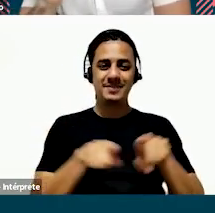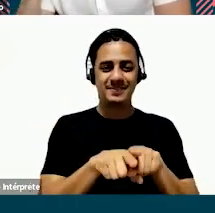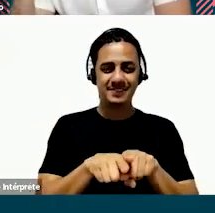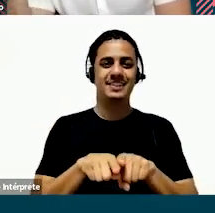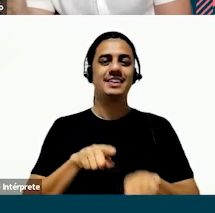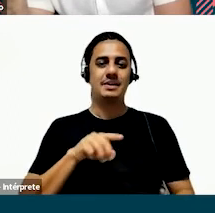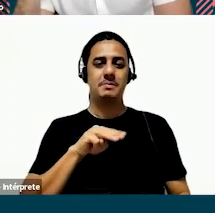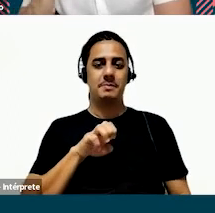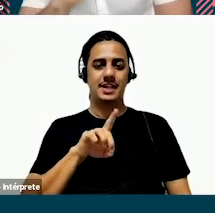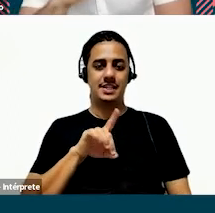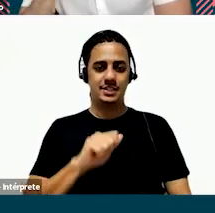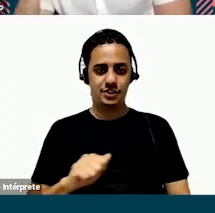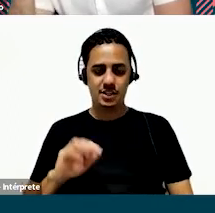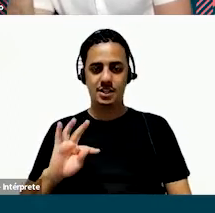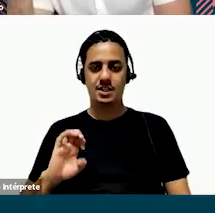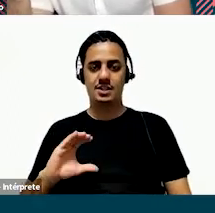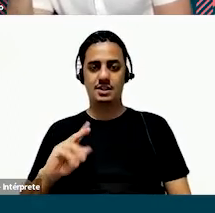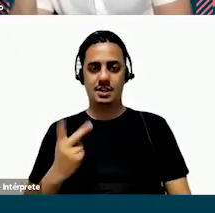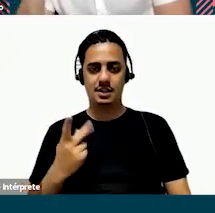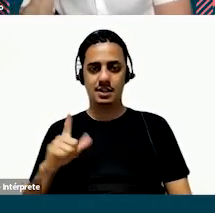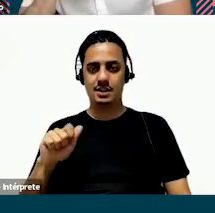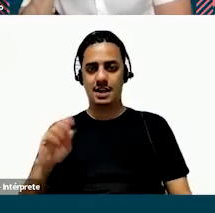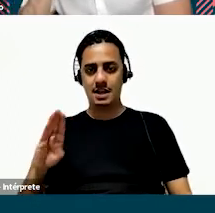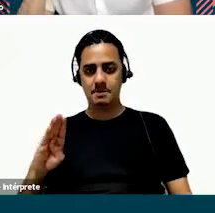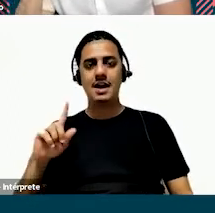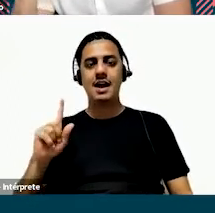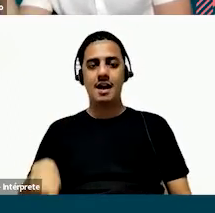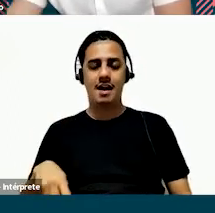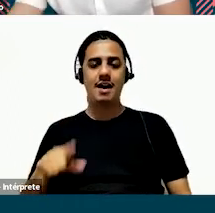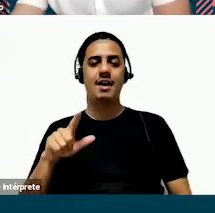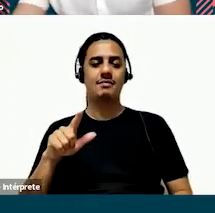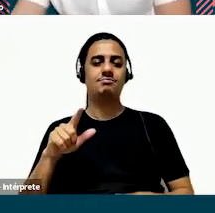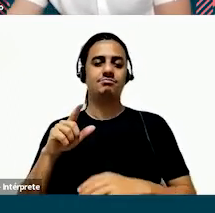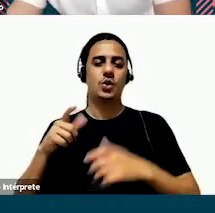parceria com o Media Tech Lab, que é um laboratório de inovação da Globo.